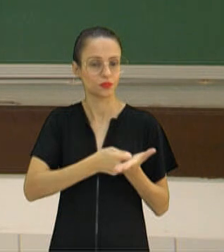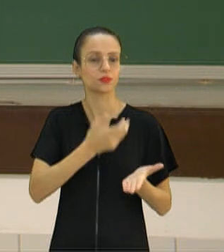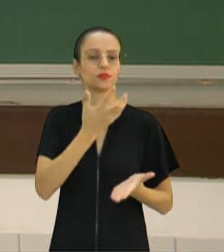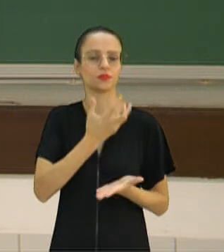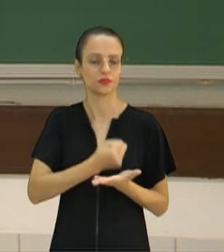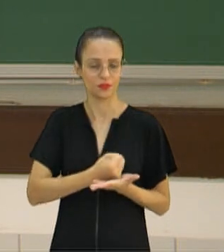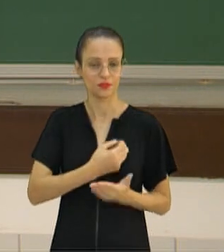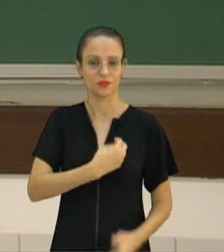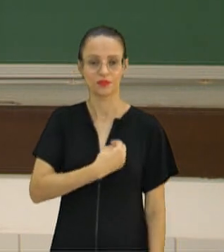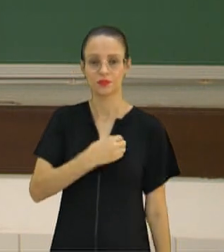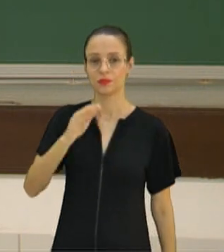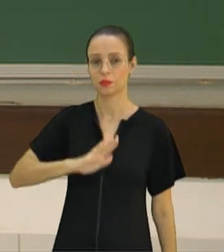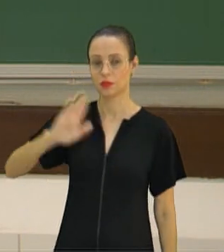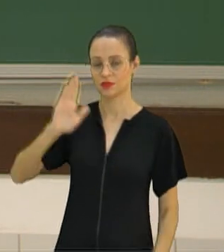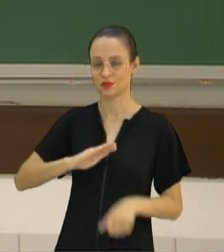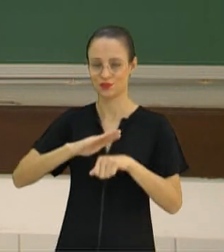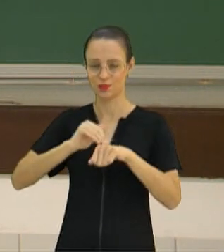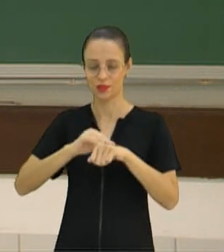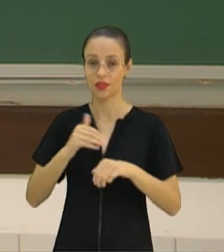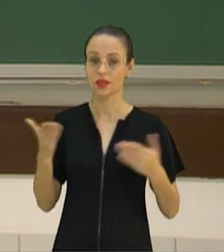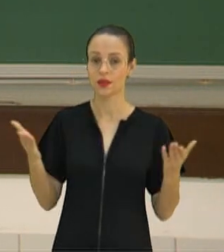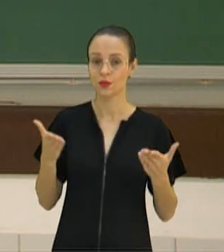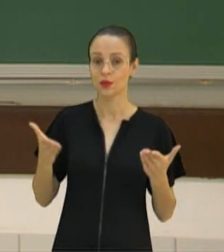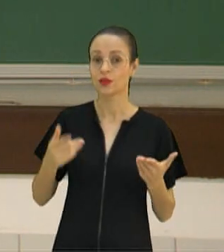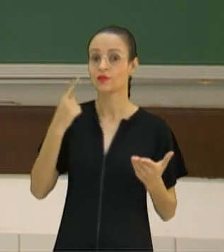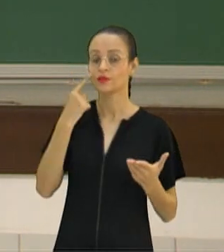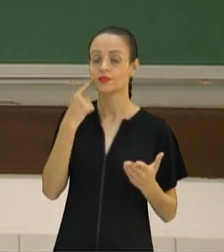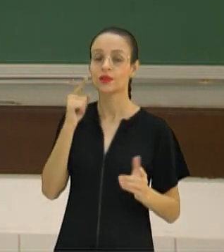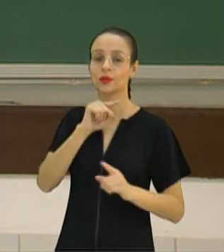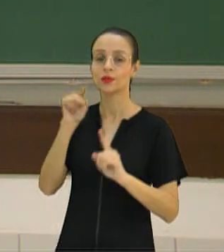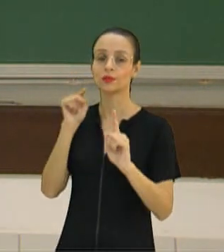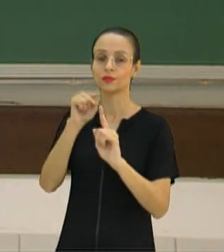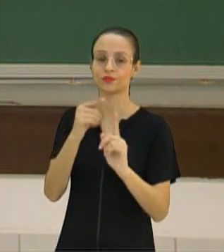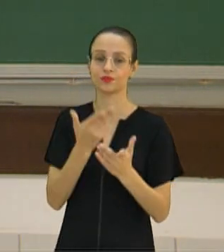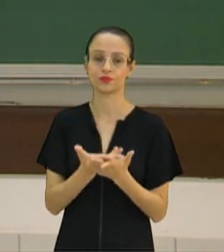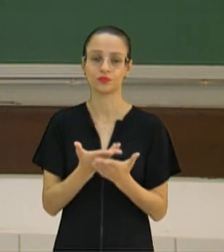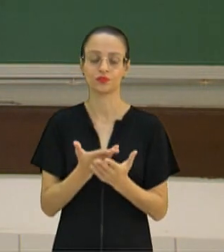presença. Agora, vamos seguindo aos nossos objetivos.